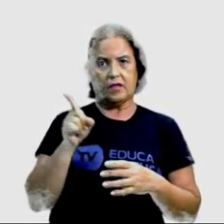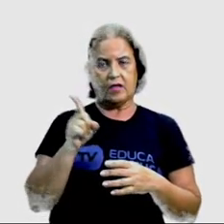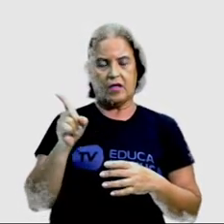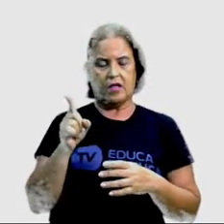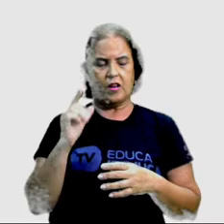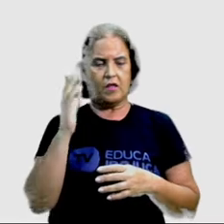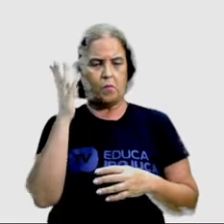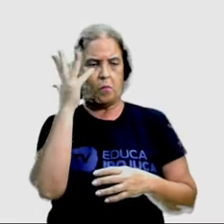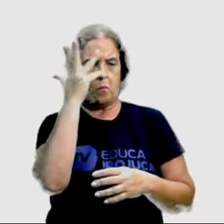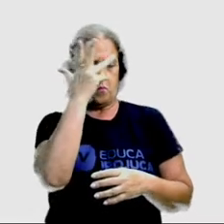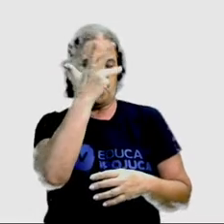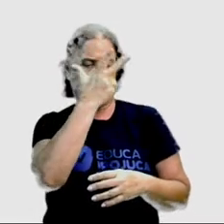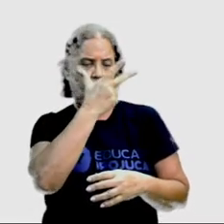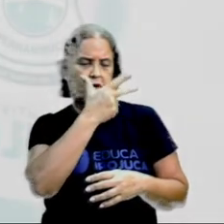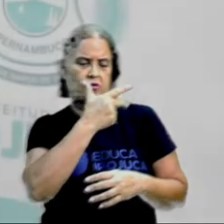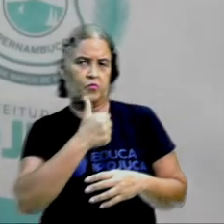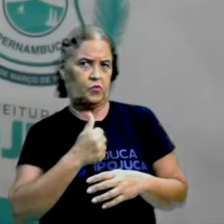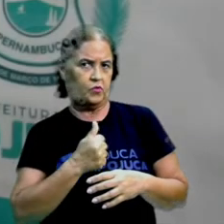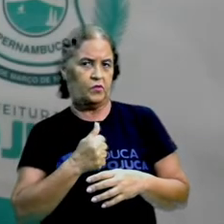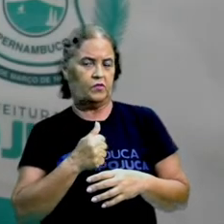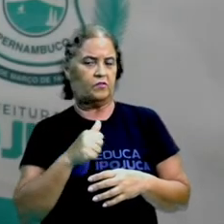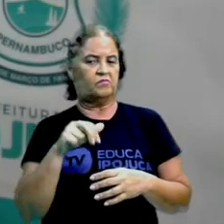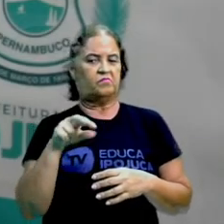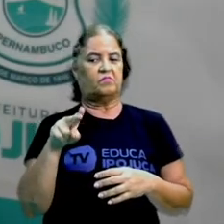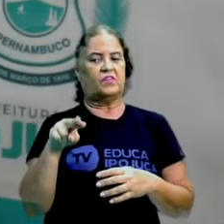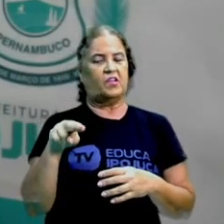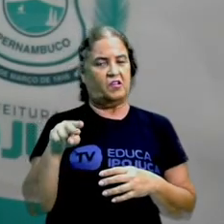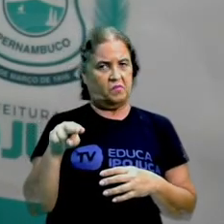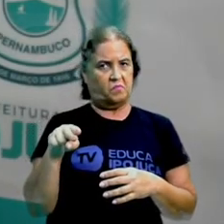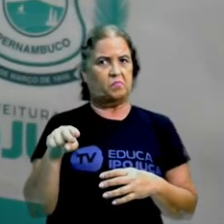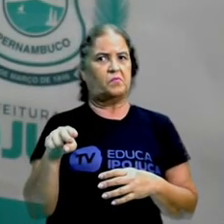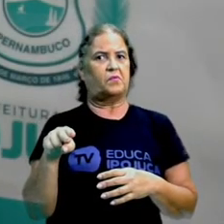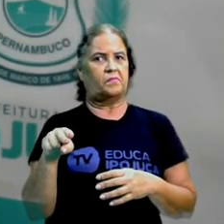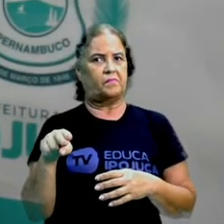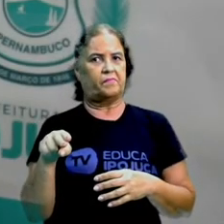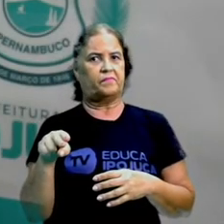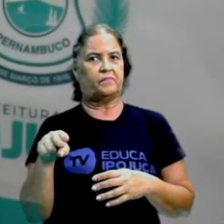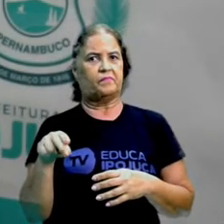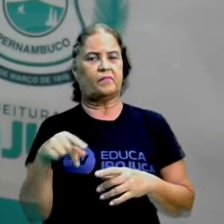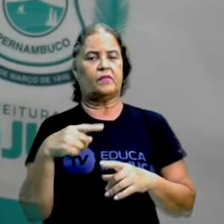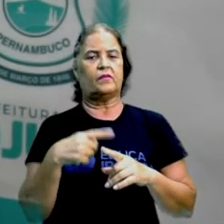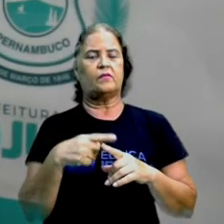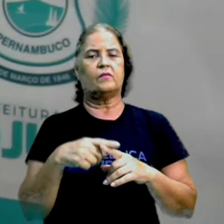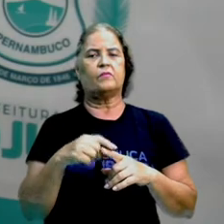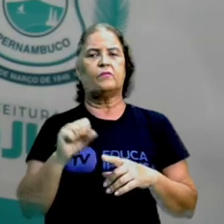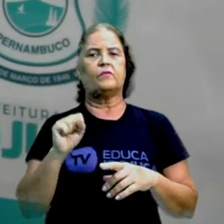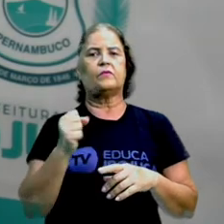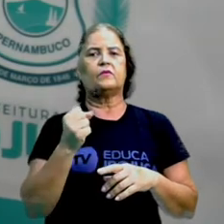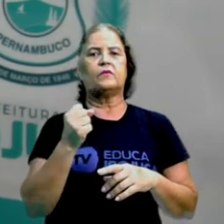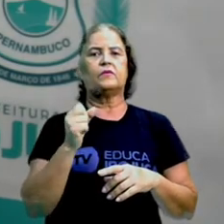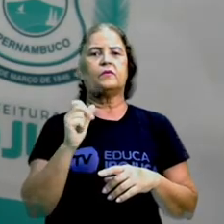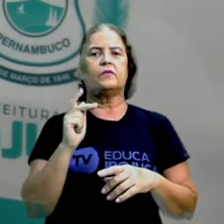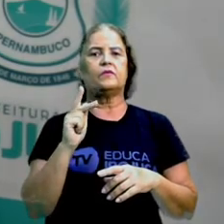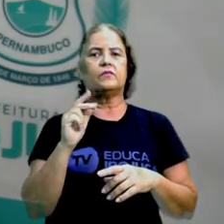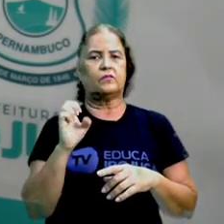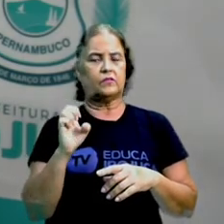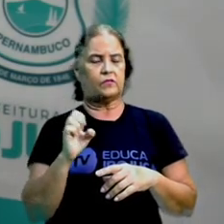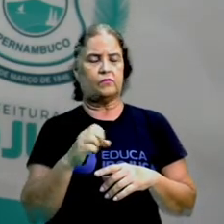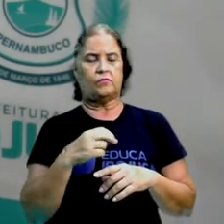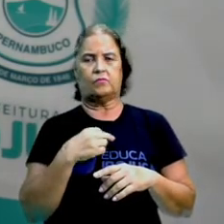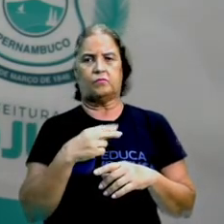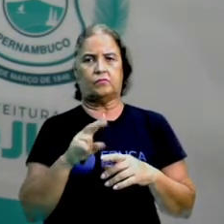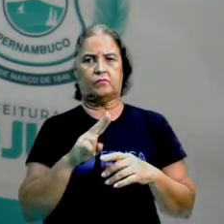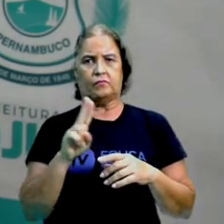mais bonita do que a irmã. Porque aqui seria o she, porque nós não podemos usar o beautiful